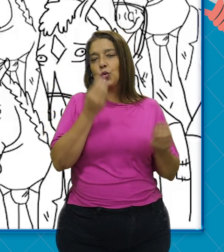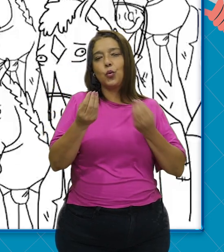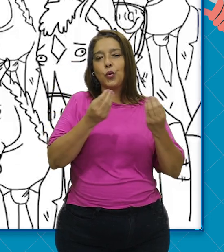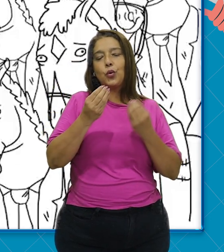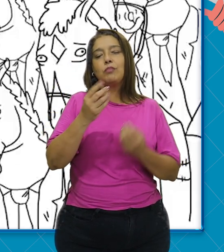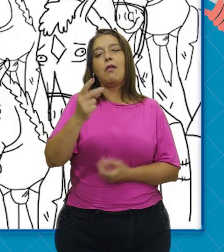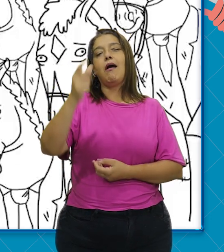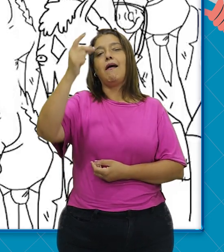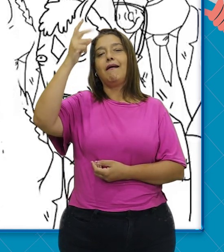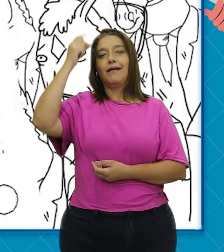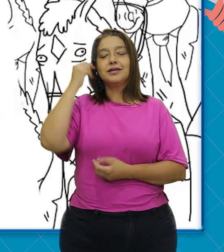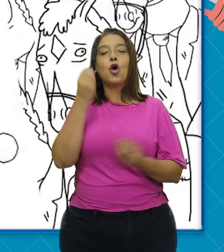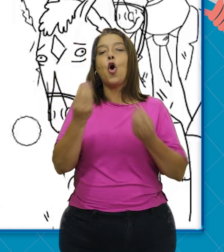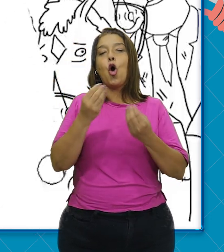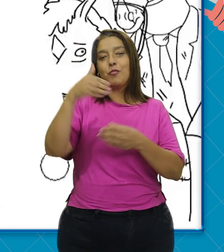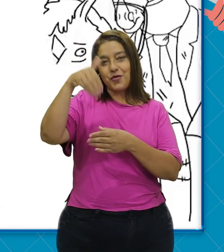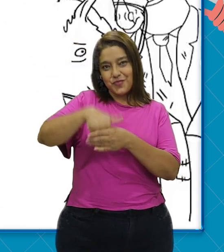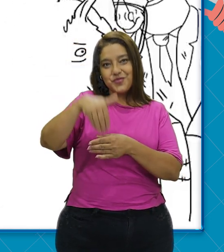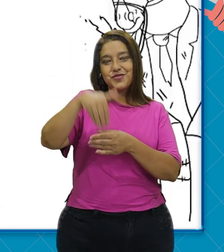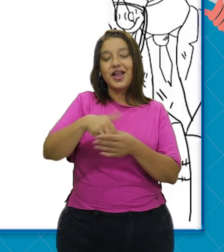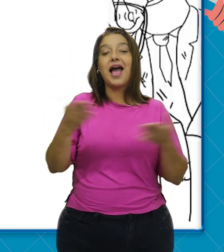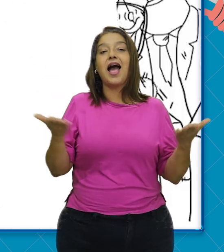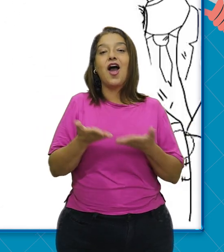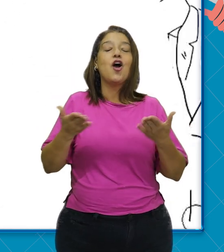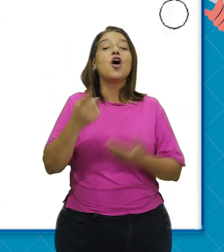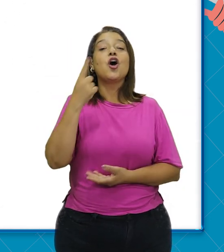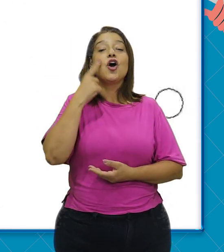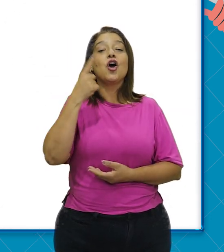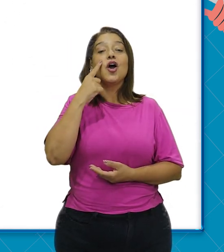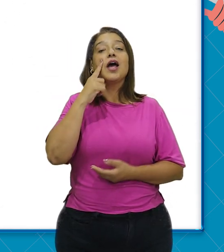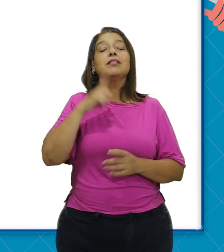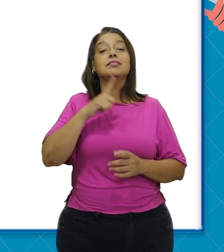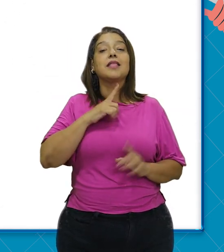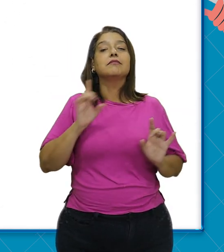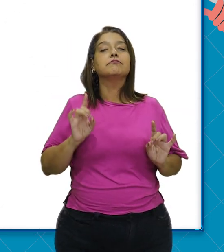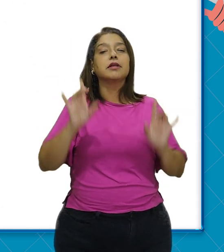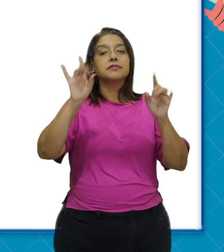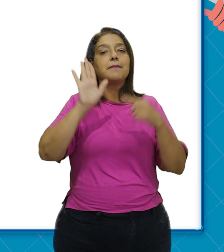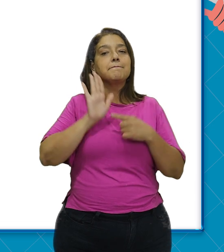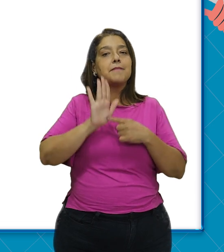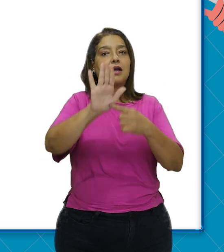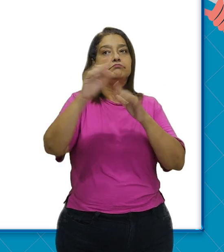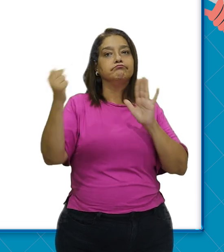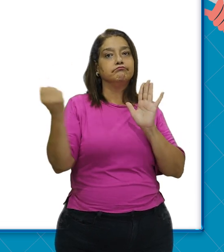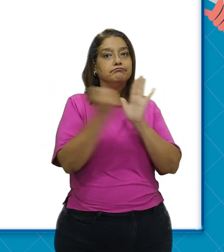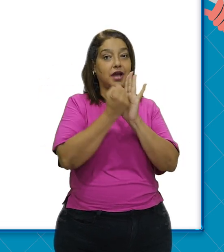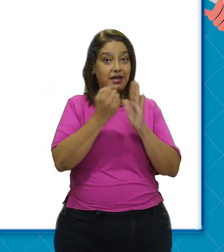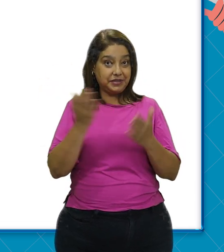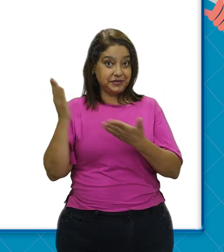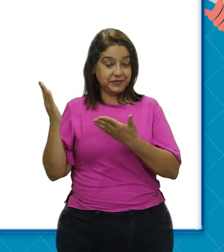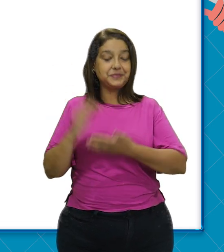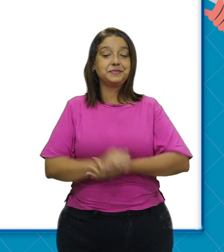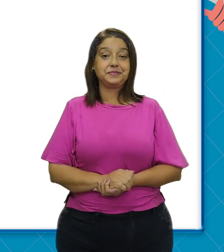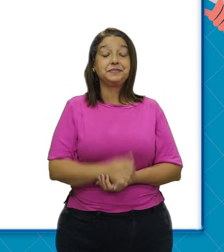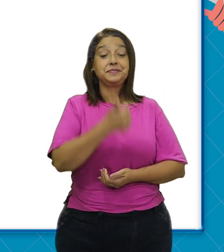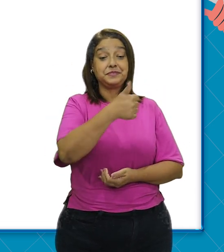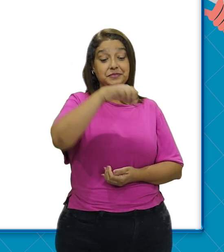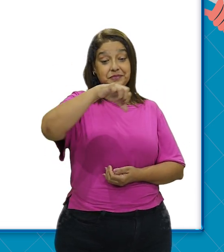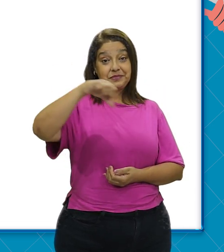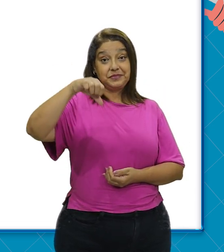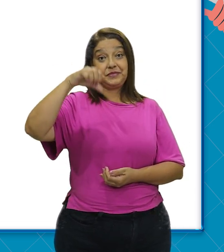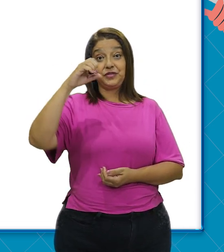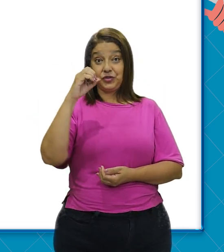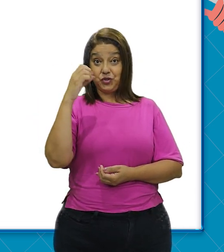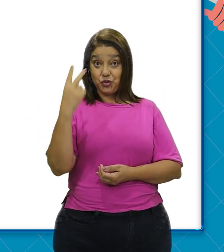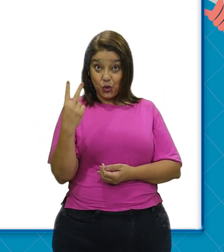República Oligárquica, vamos aprender sobre alguns dos fatos que marcaram ela desde seu início. Em 1902, um